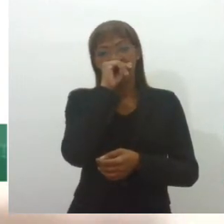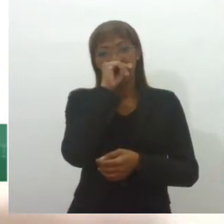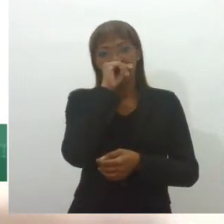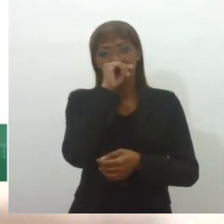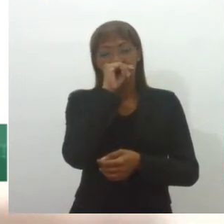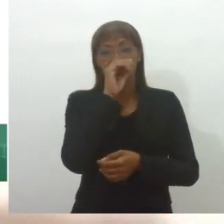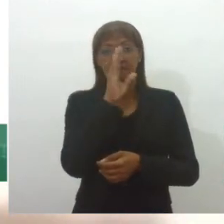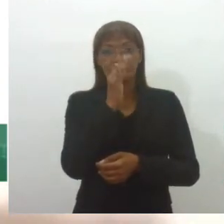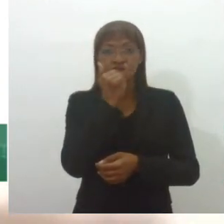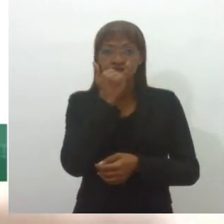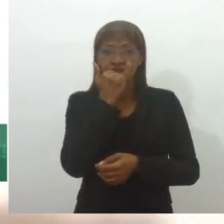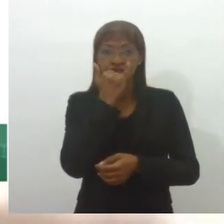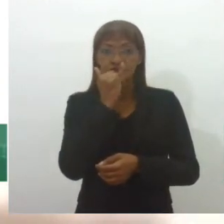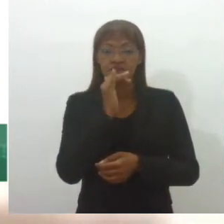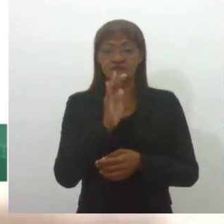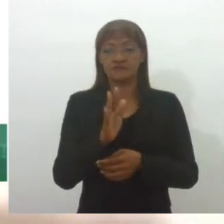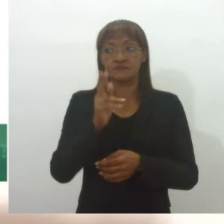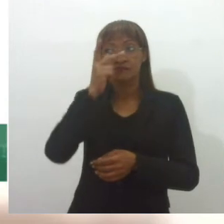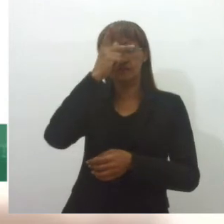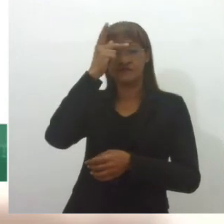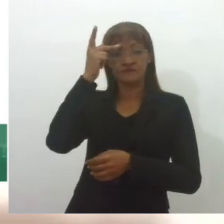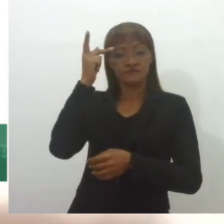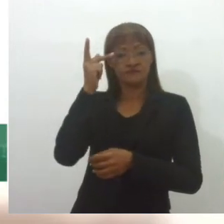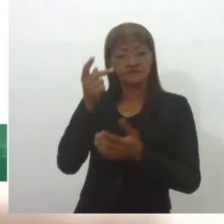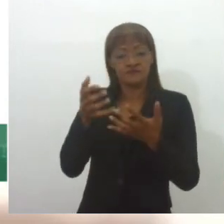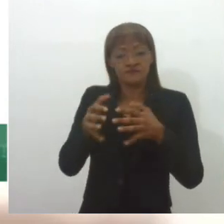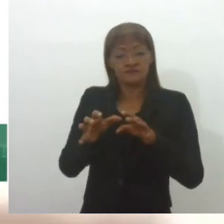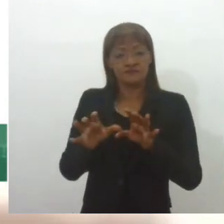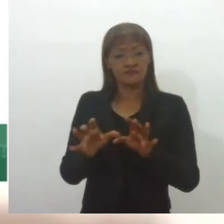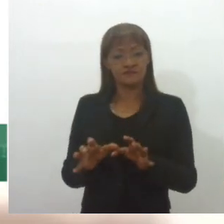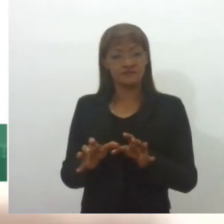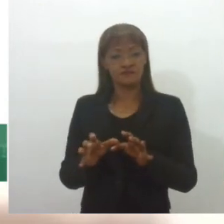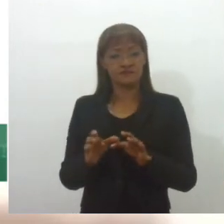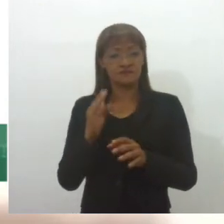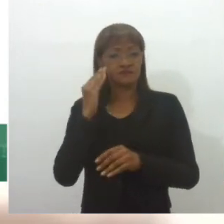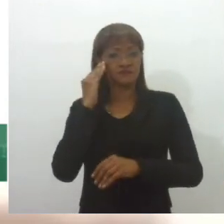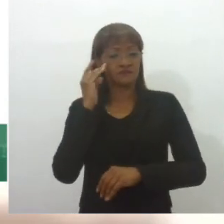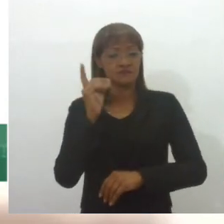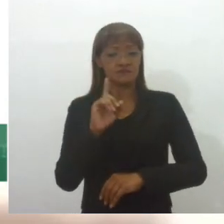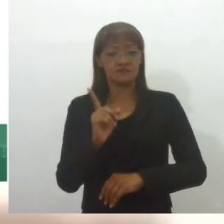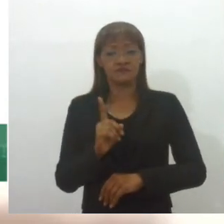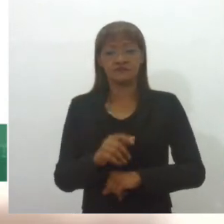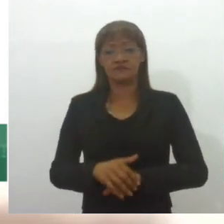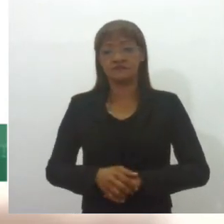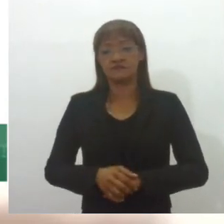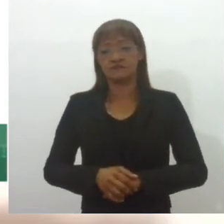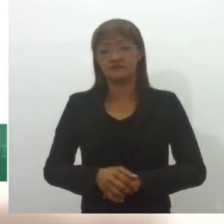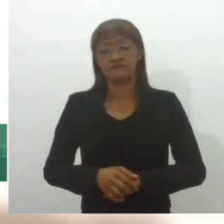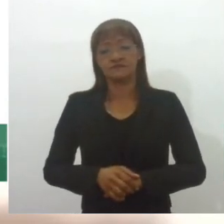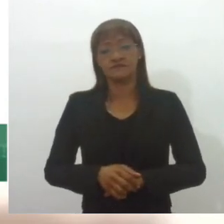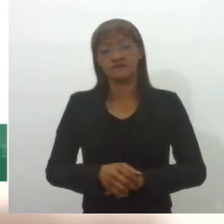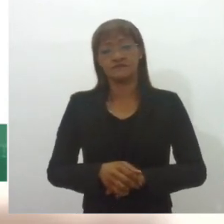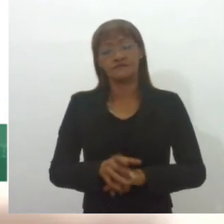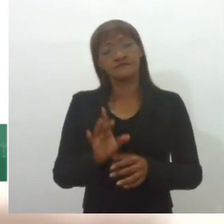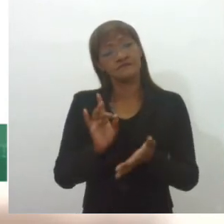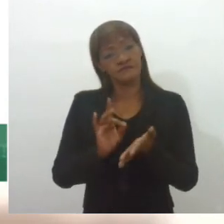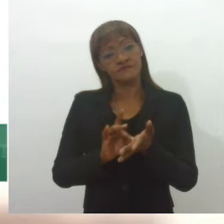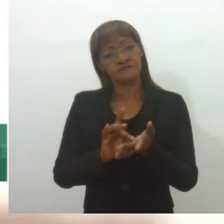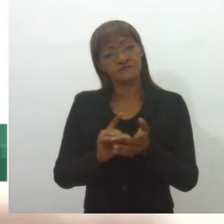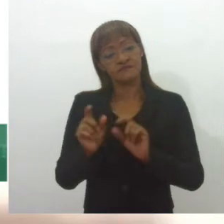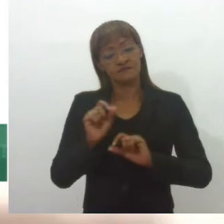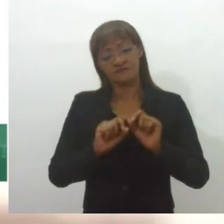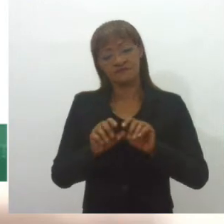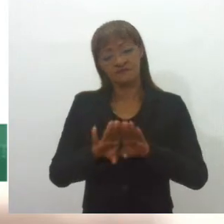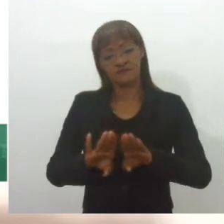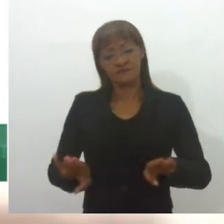nem perceber, não ia nem saber que elas recuperaram esses tributos. E aí, na verdade, ia ficar por isso mesmo. Elas iam